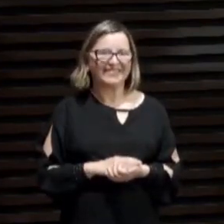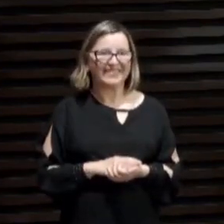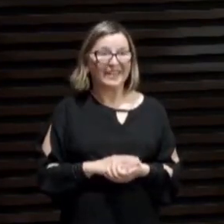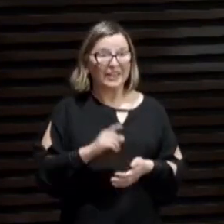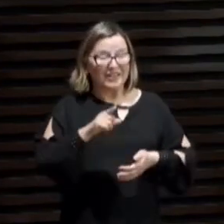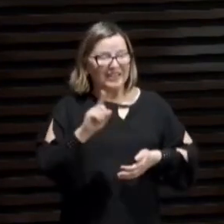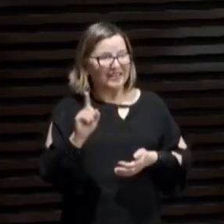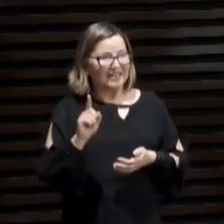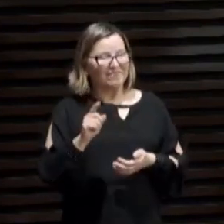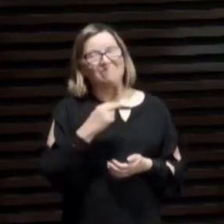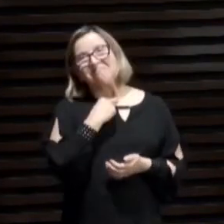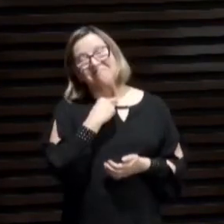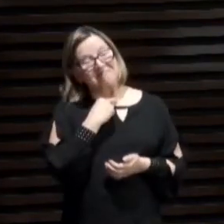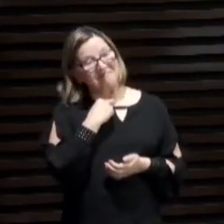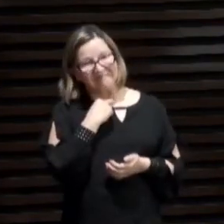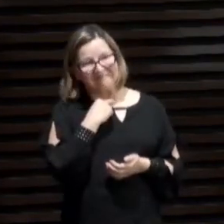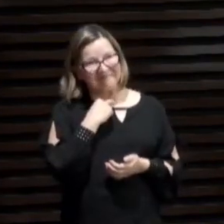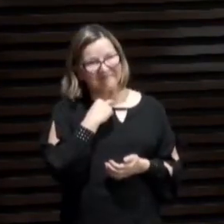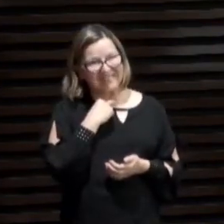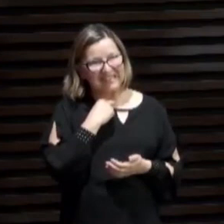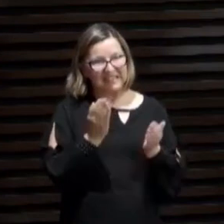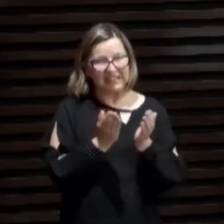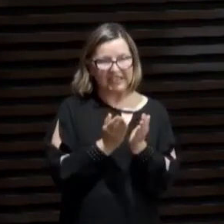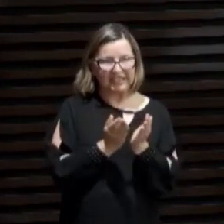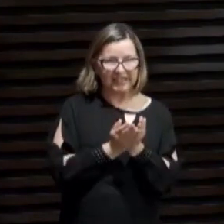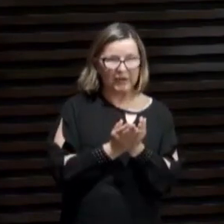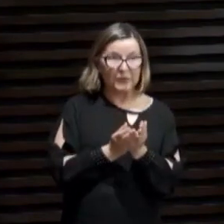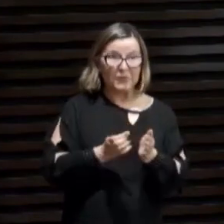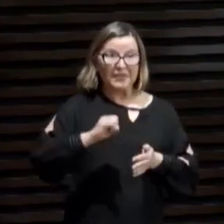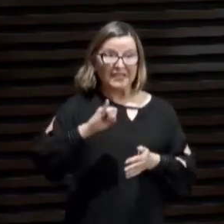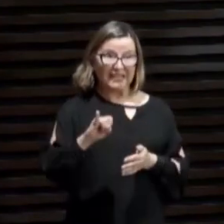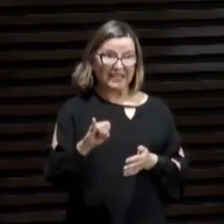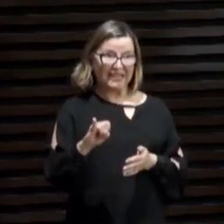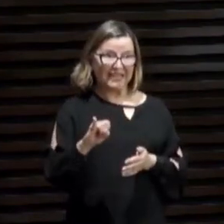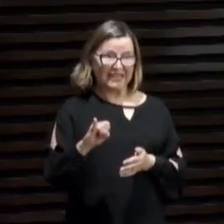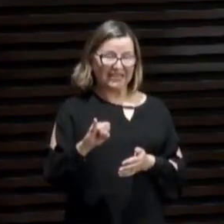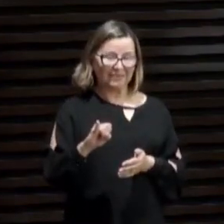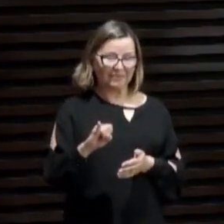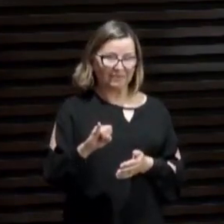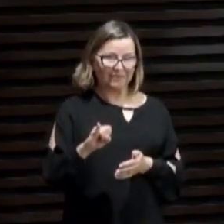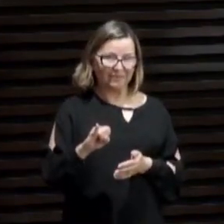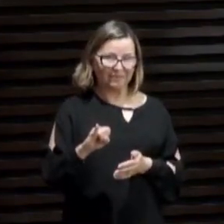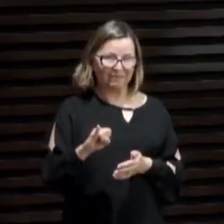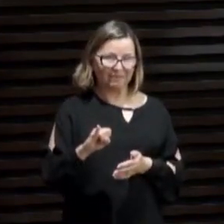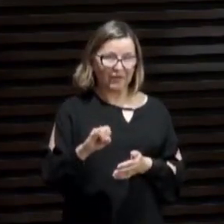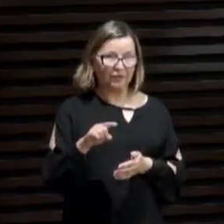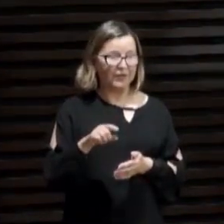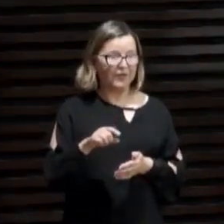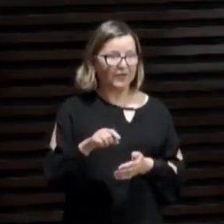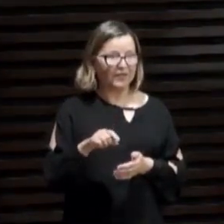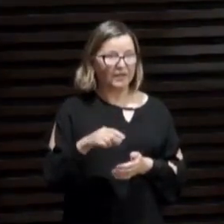Você não pode ser um cristão, de hipótese nenhuma, você não pode se considerar um